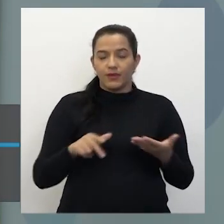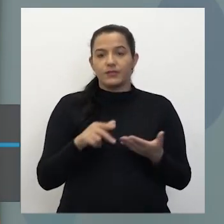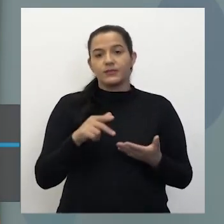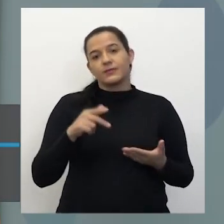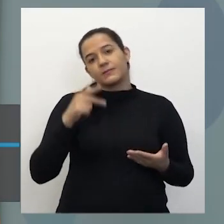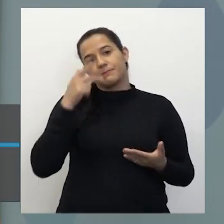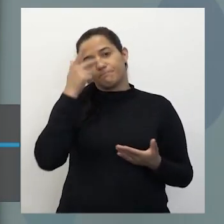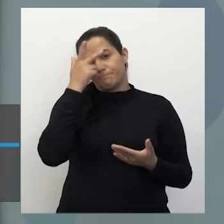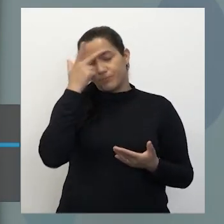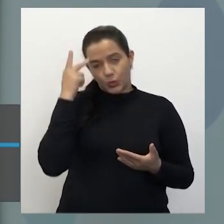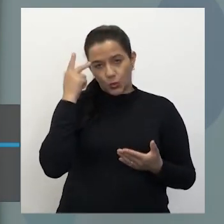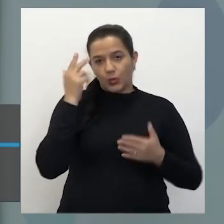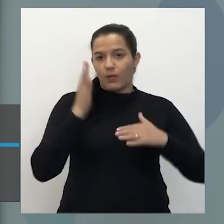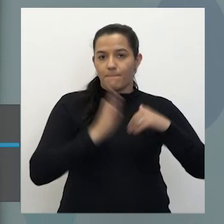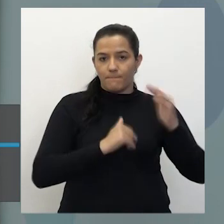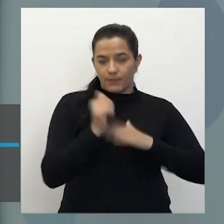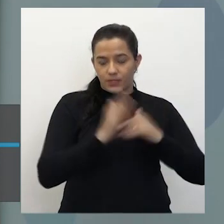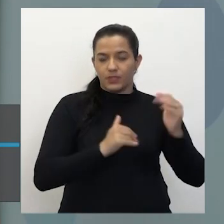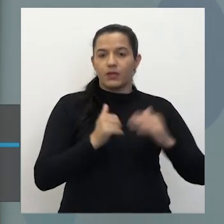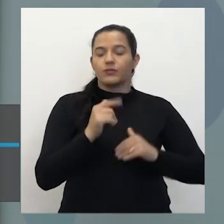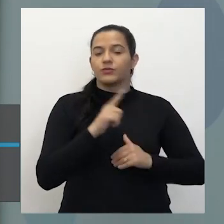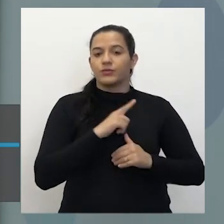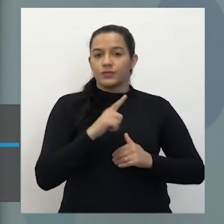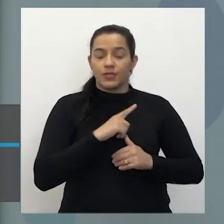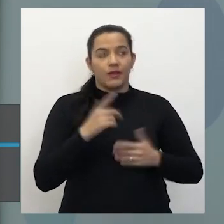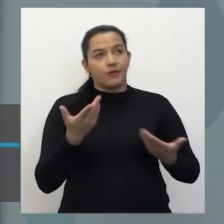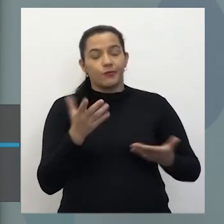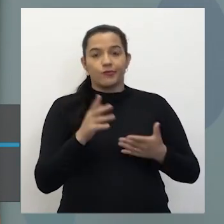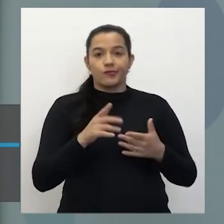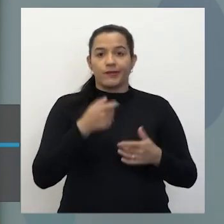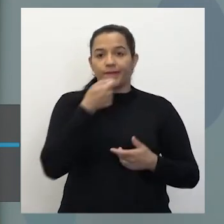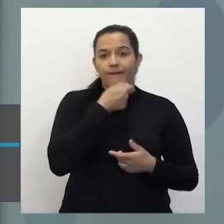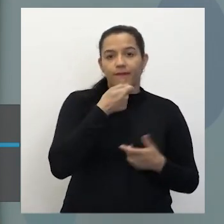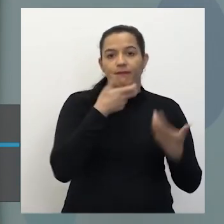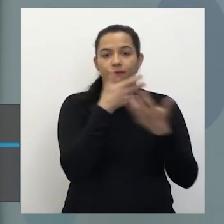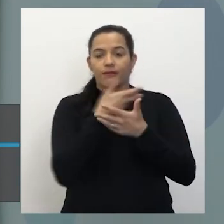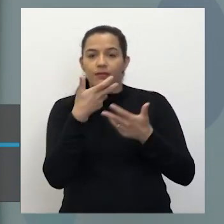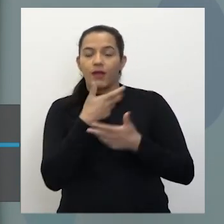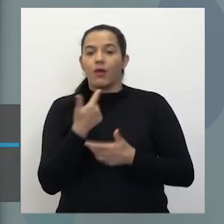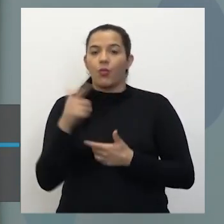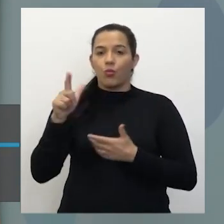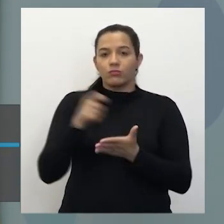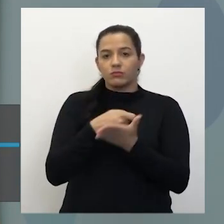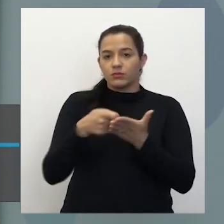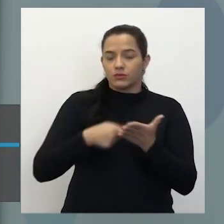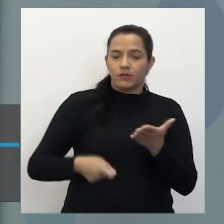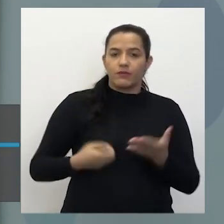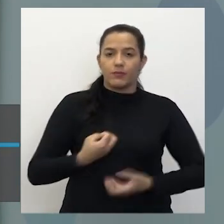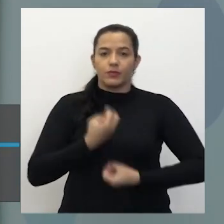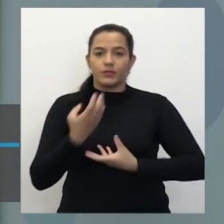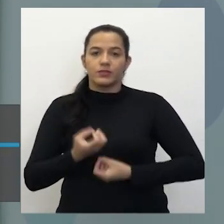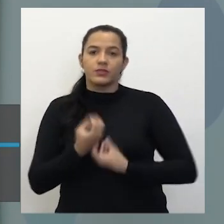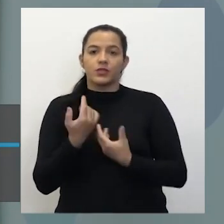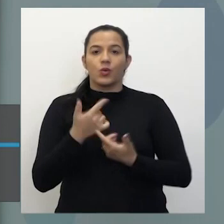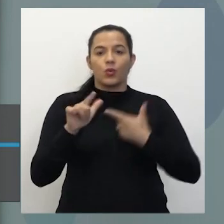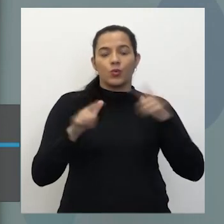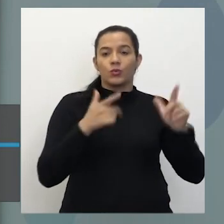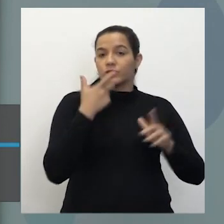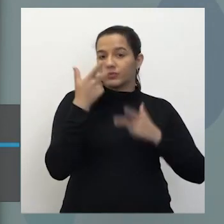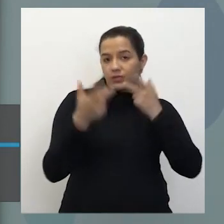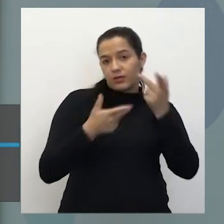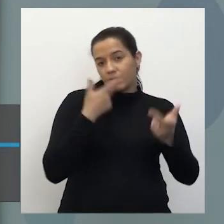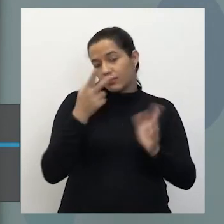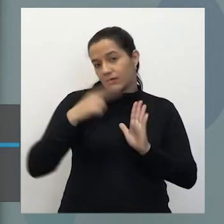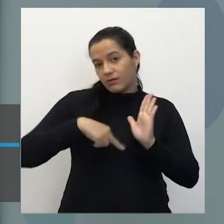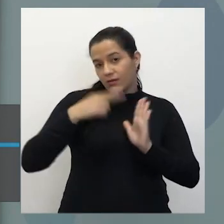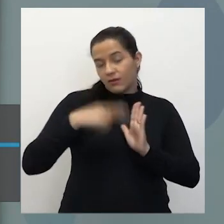dom da música, o dom de interpretar, de recitar poesias, de escrever poesias. E essas pessoas, elas